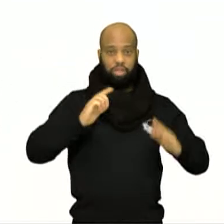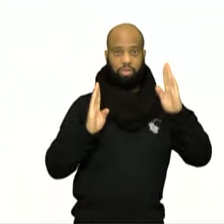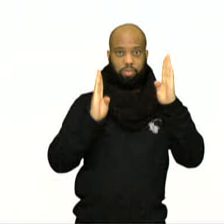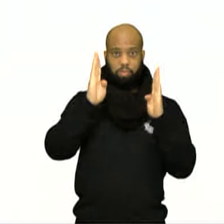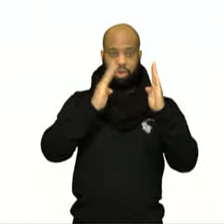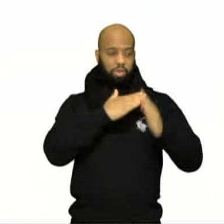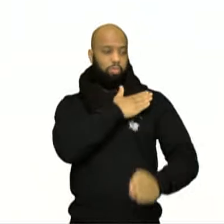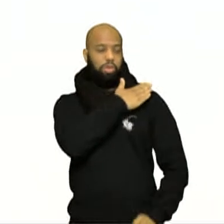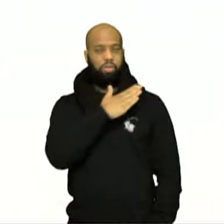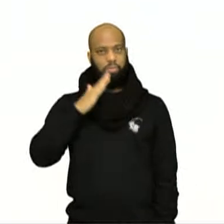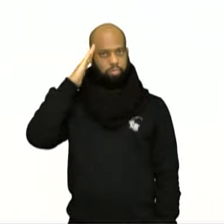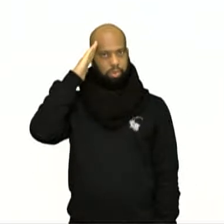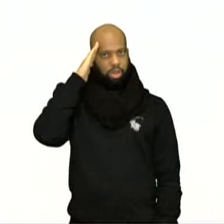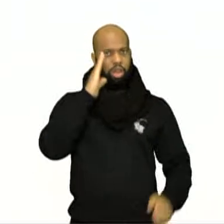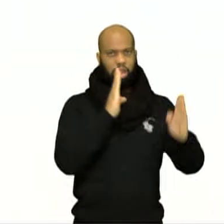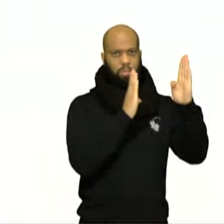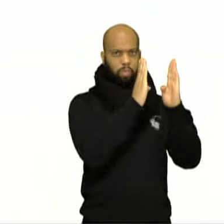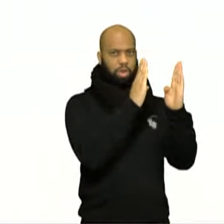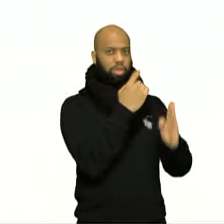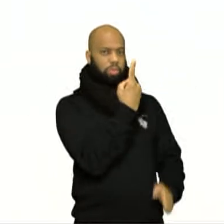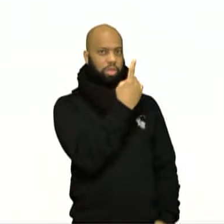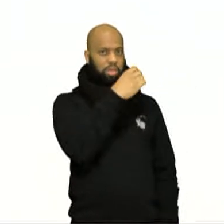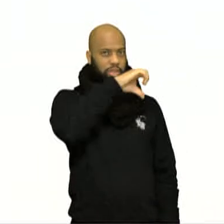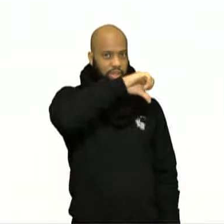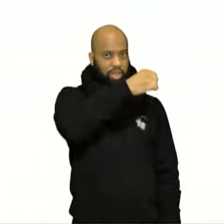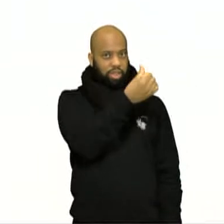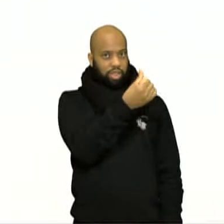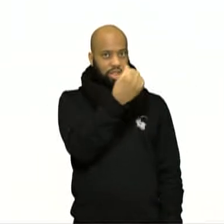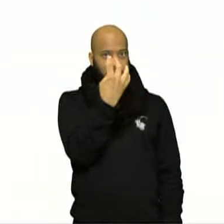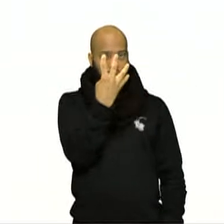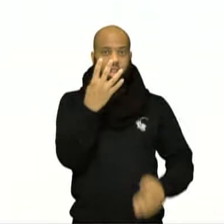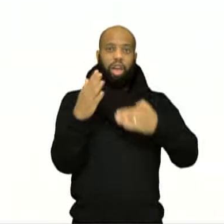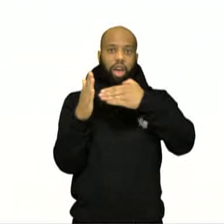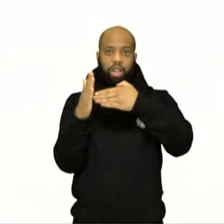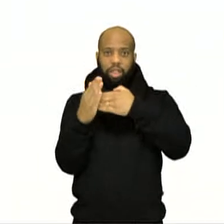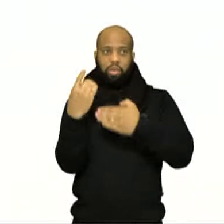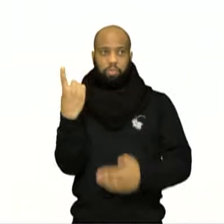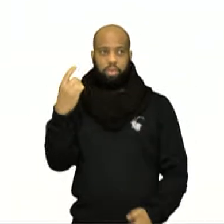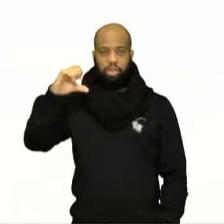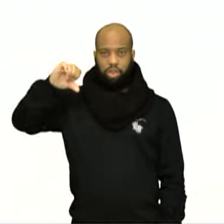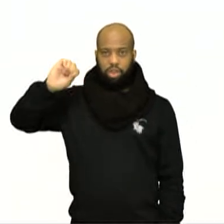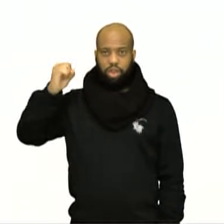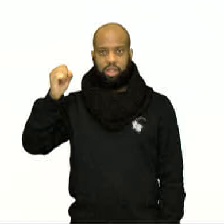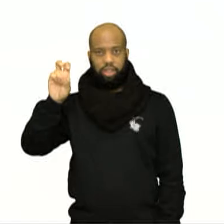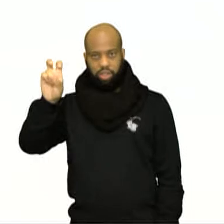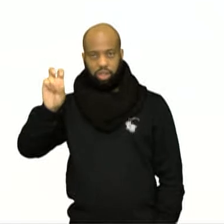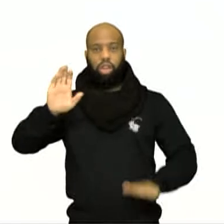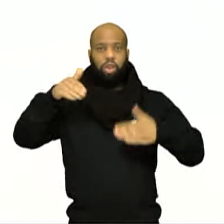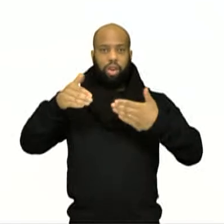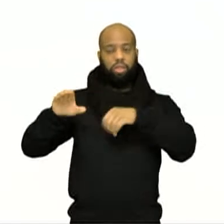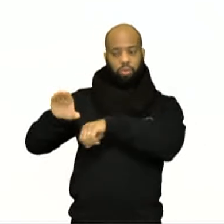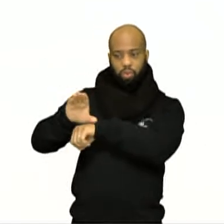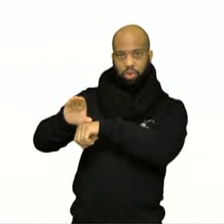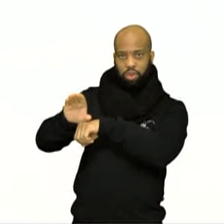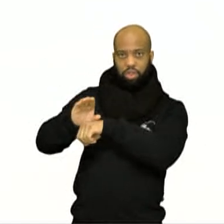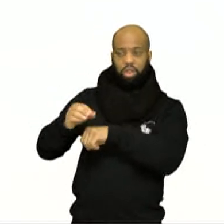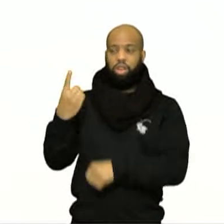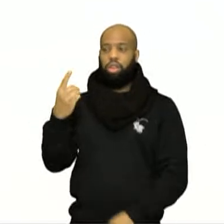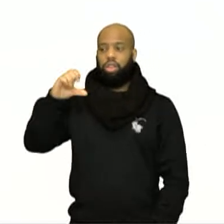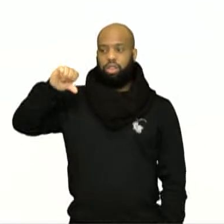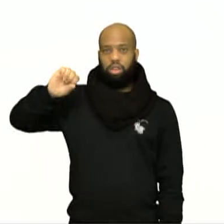entre 1964 e 1985. A Constituição de